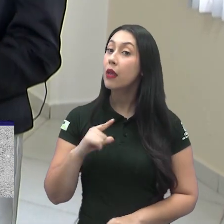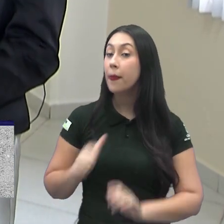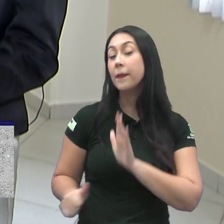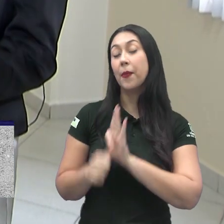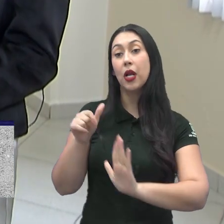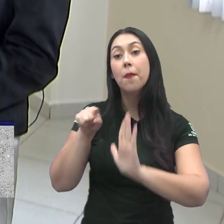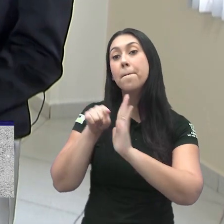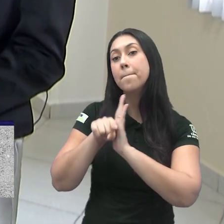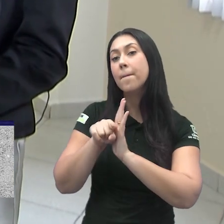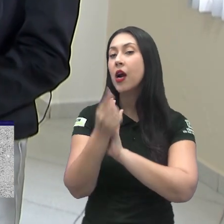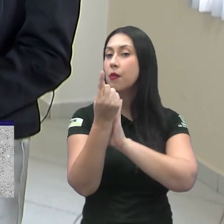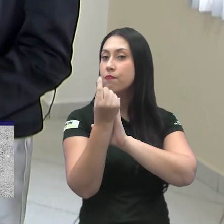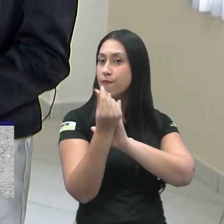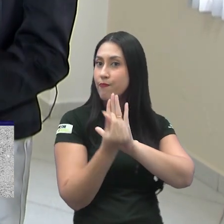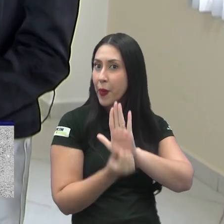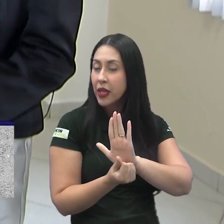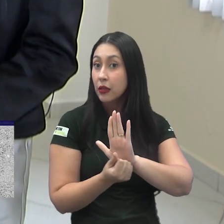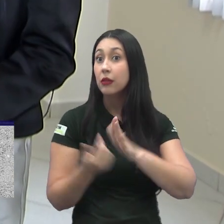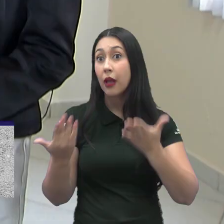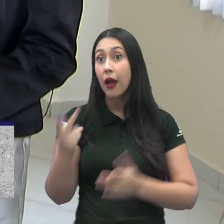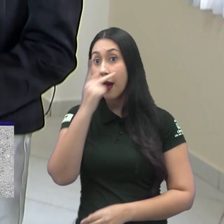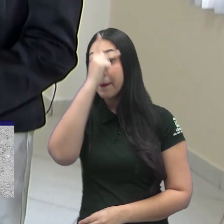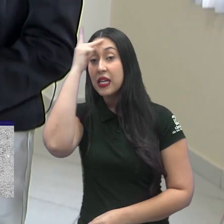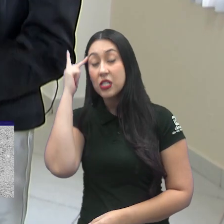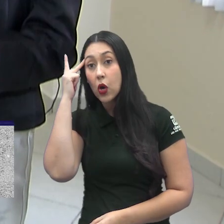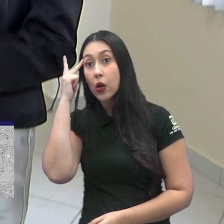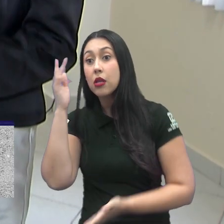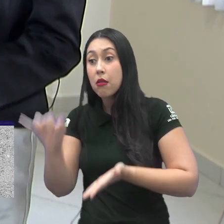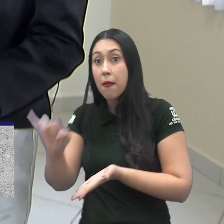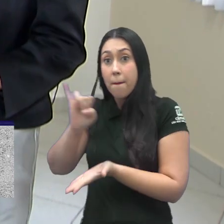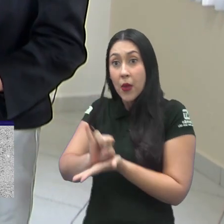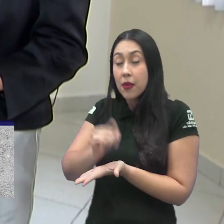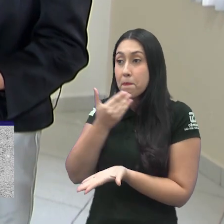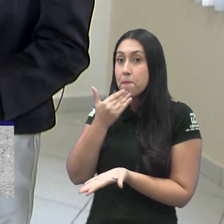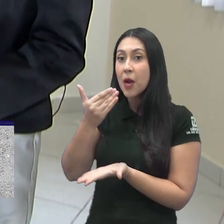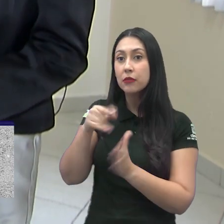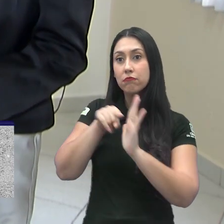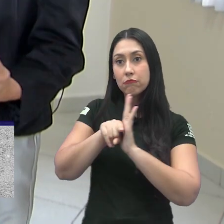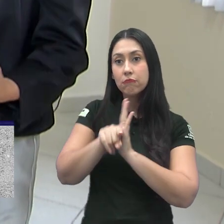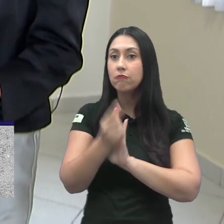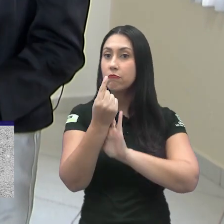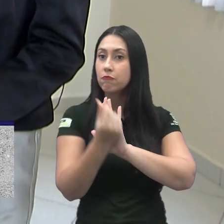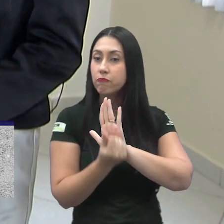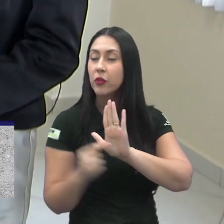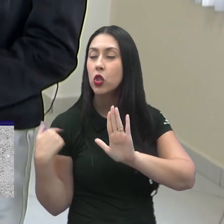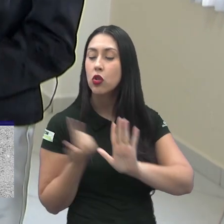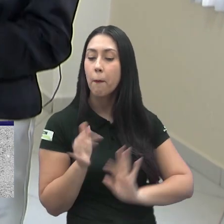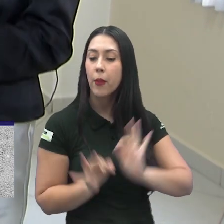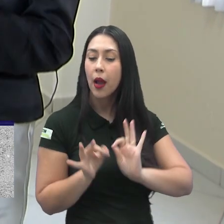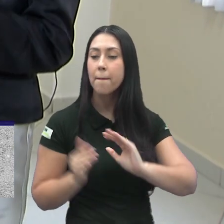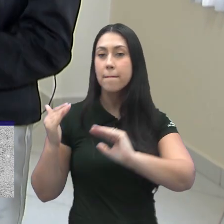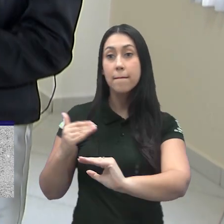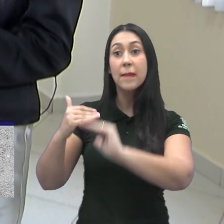cotação, que o importador solicita para a gente, nós enviamos a cotação e daí começa,